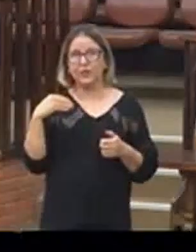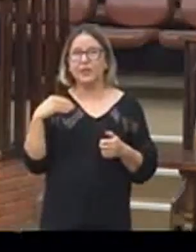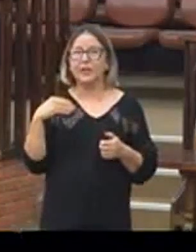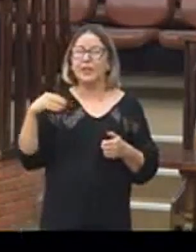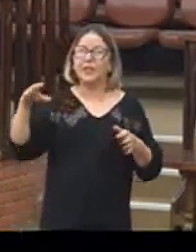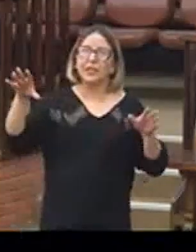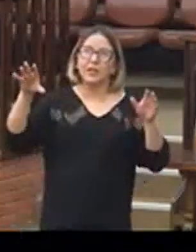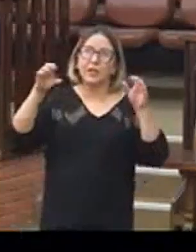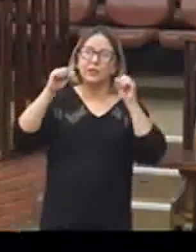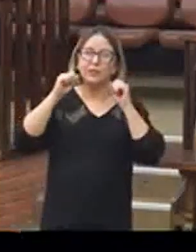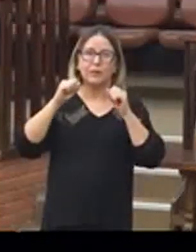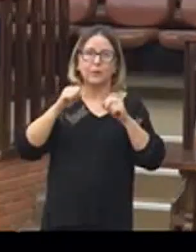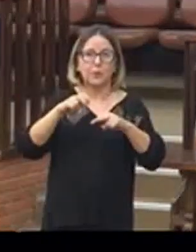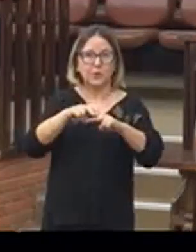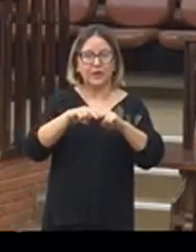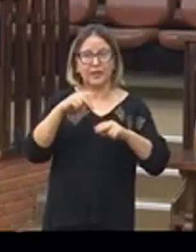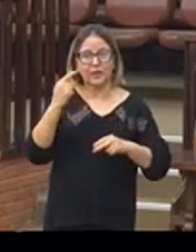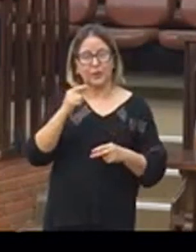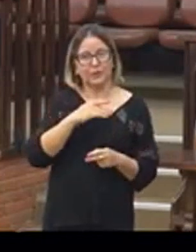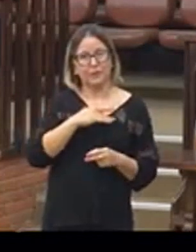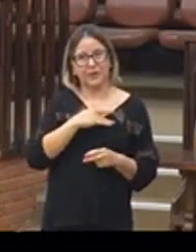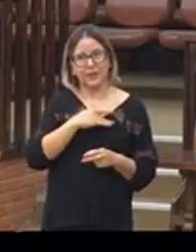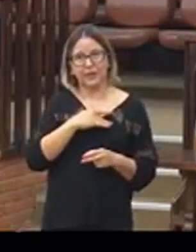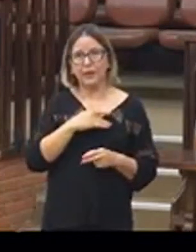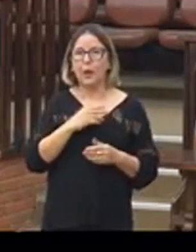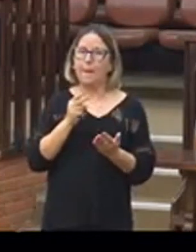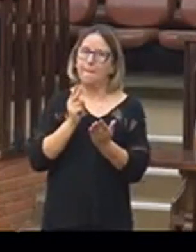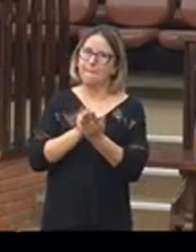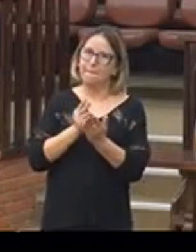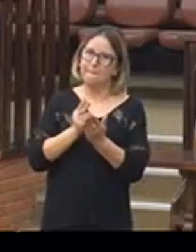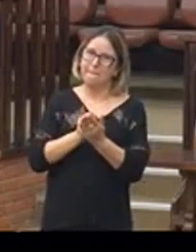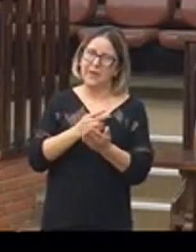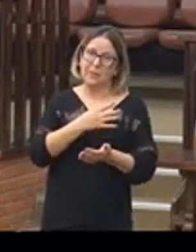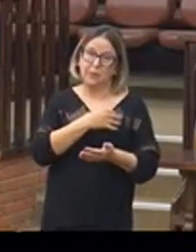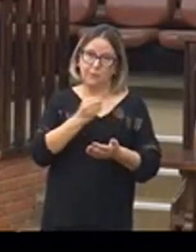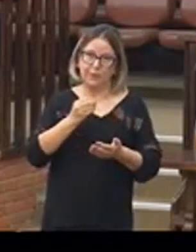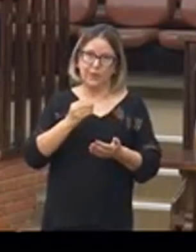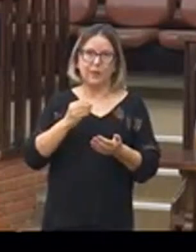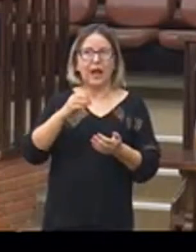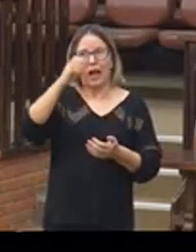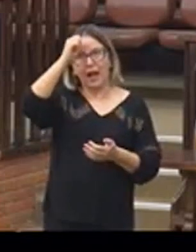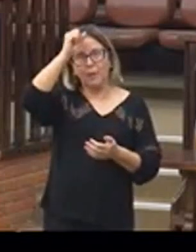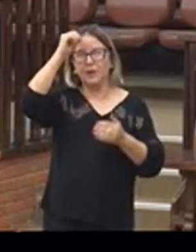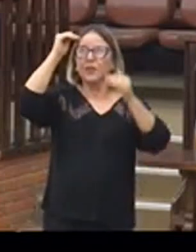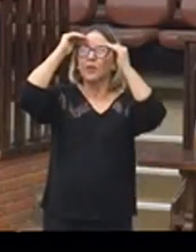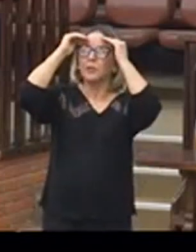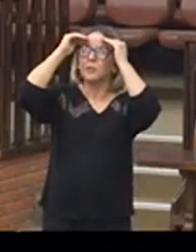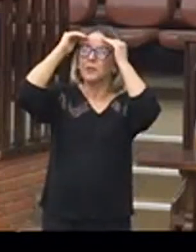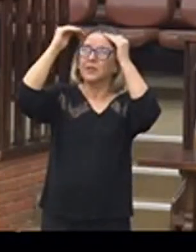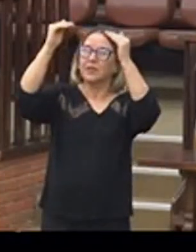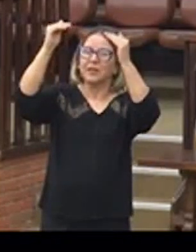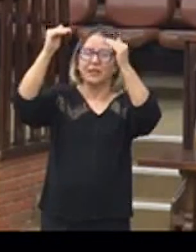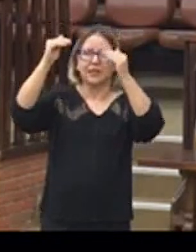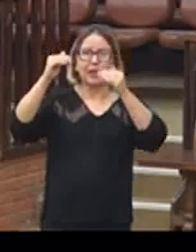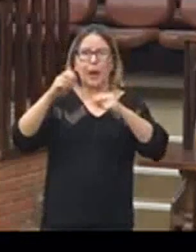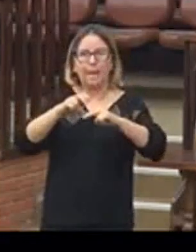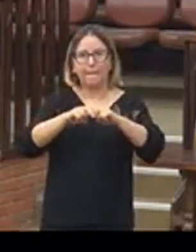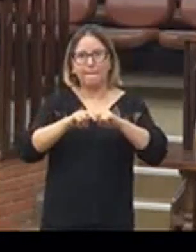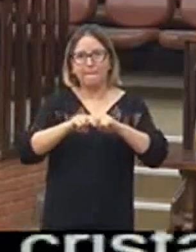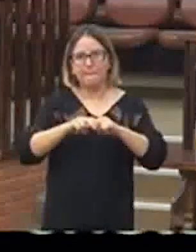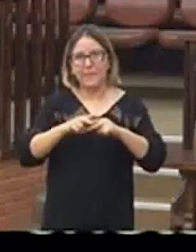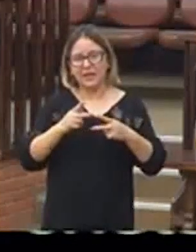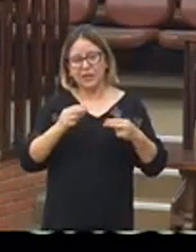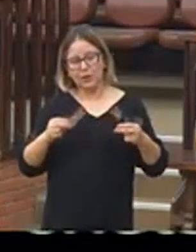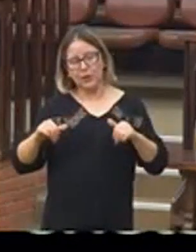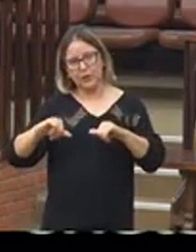sua piedade. Embora, sendo filho, aprendeu a obediência pelas coisas que sofreu. E